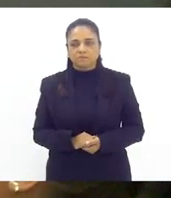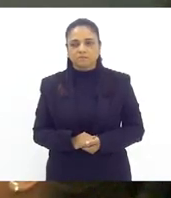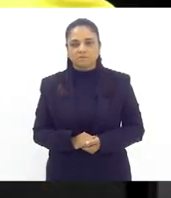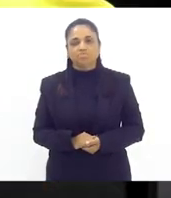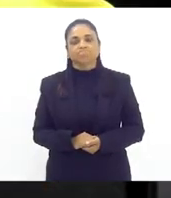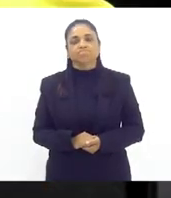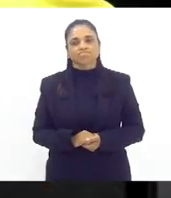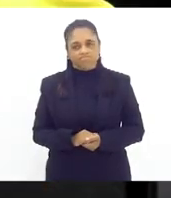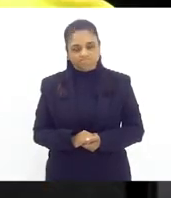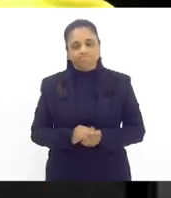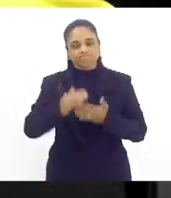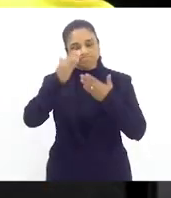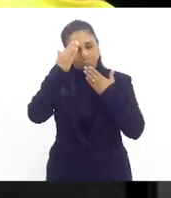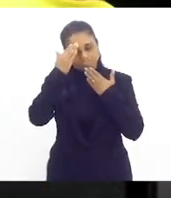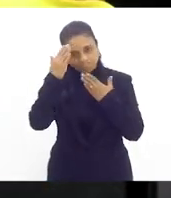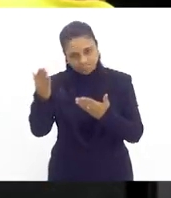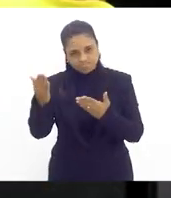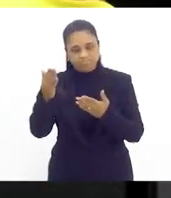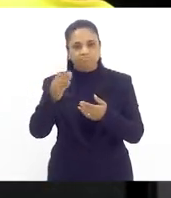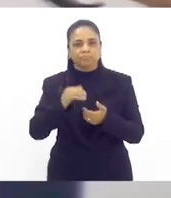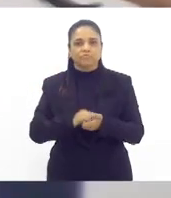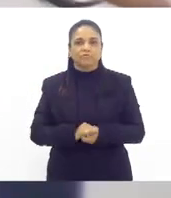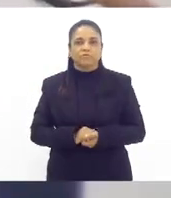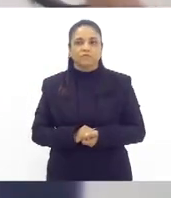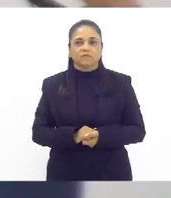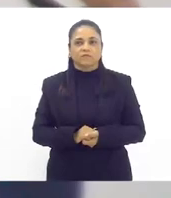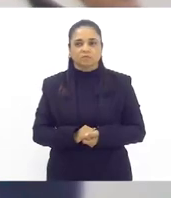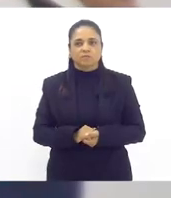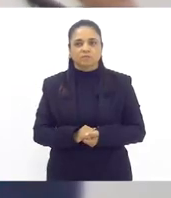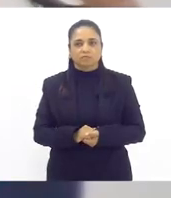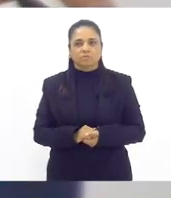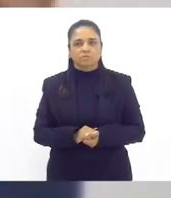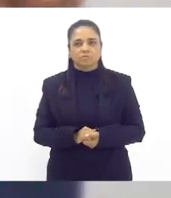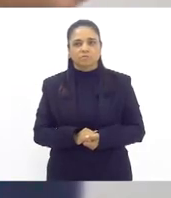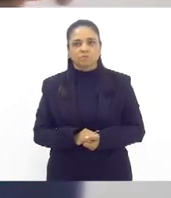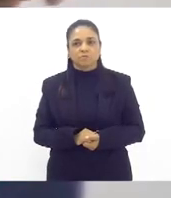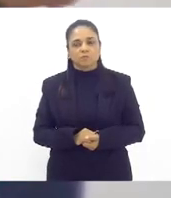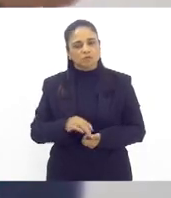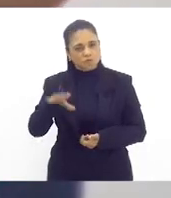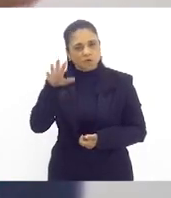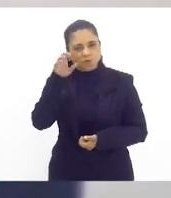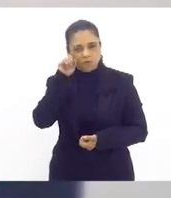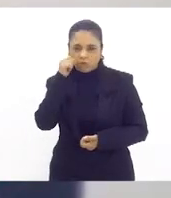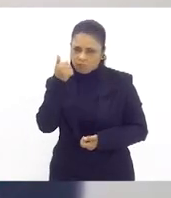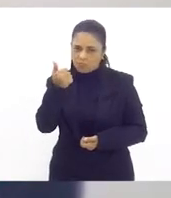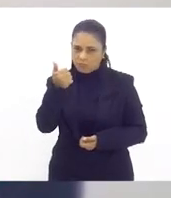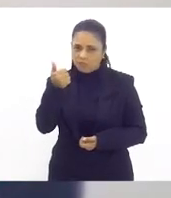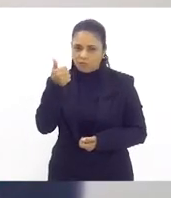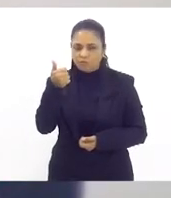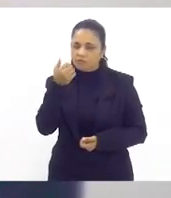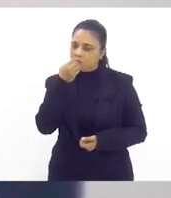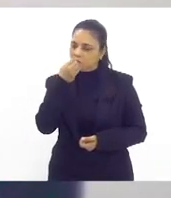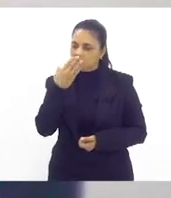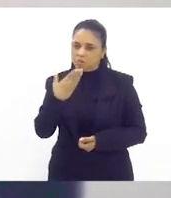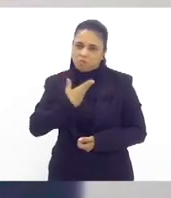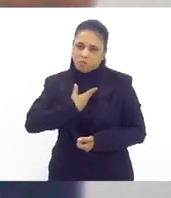obrigado a gente já ouviu amigo a gente já ouviu Tá bom